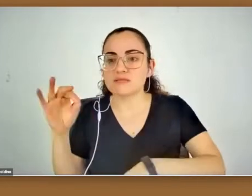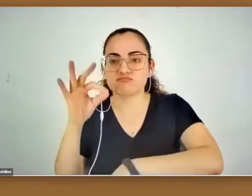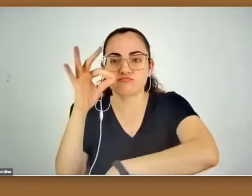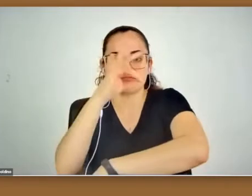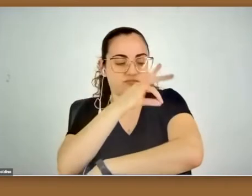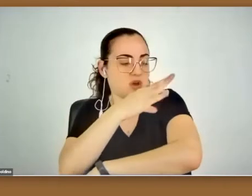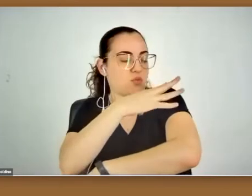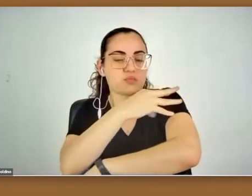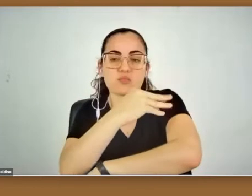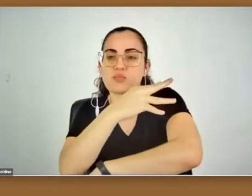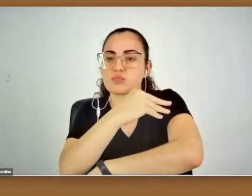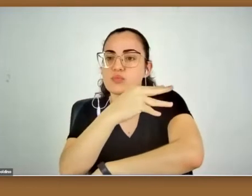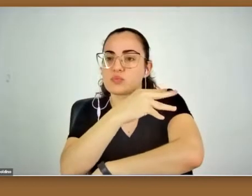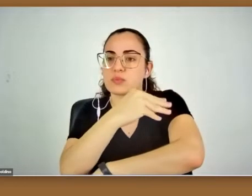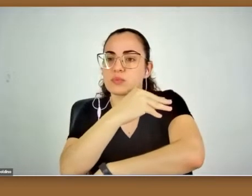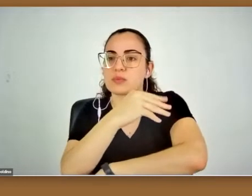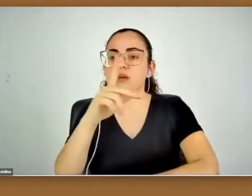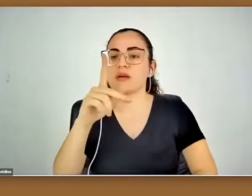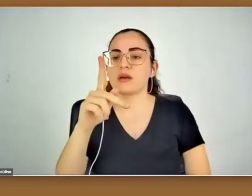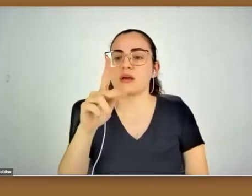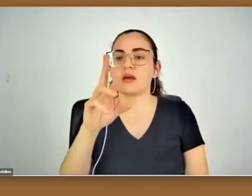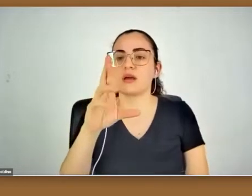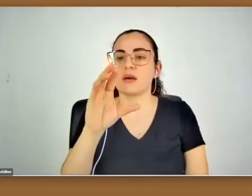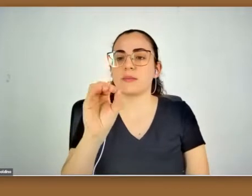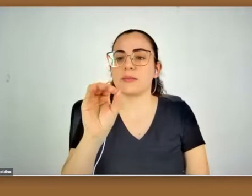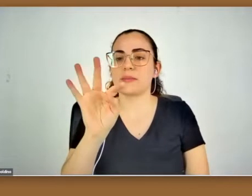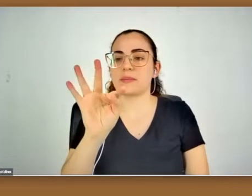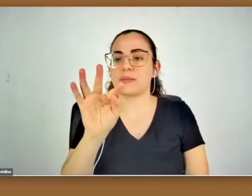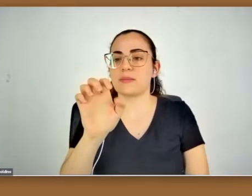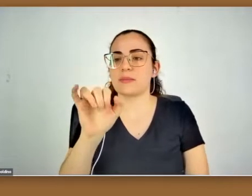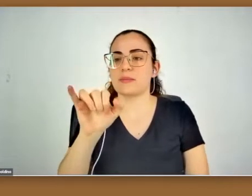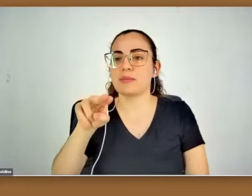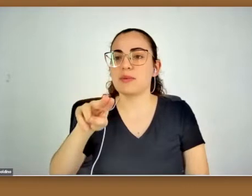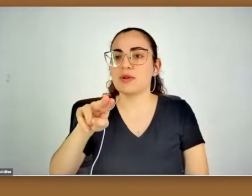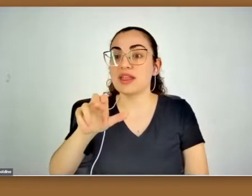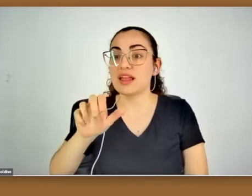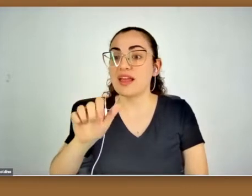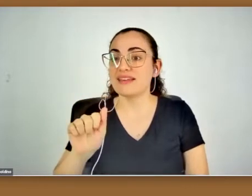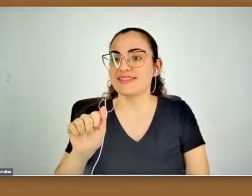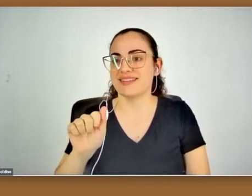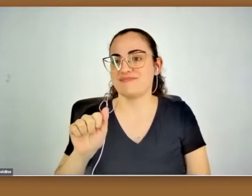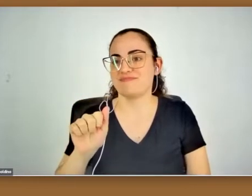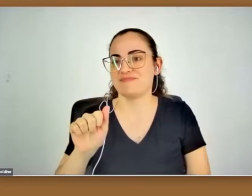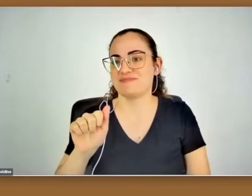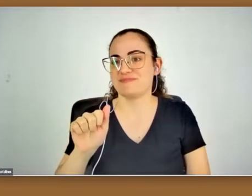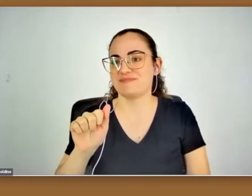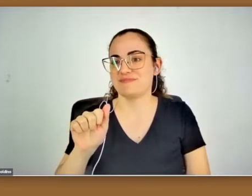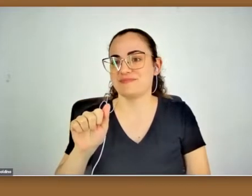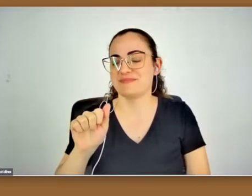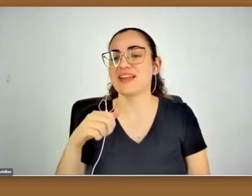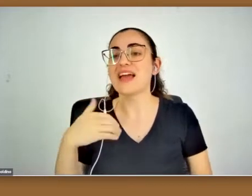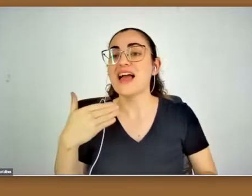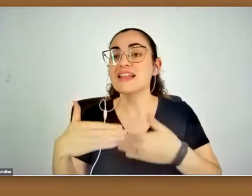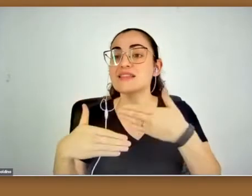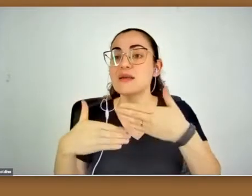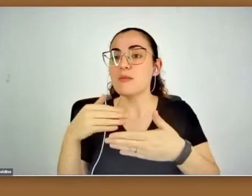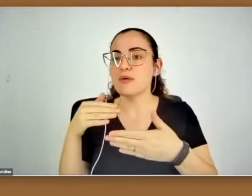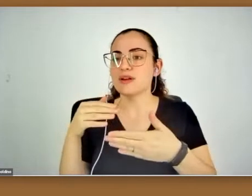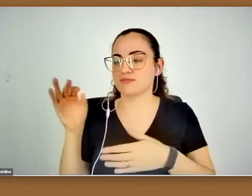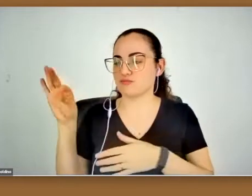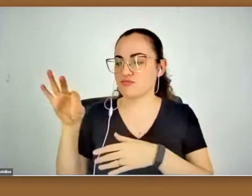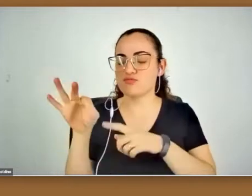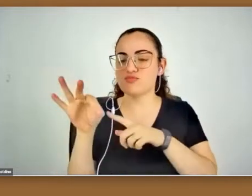dela, né? E para isso, ela vai lá e pica a gente, ou outro animal, né? Dependendo do